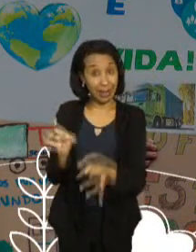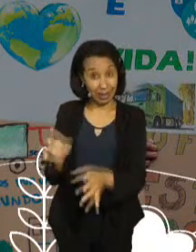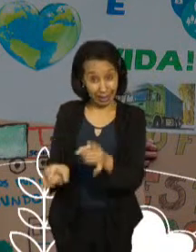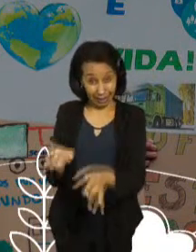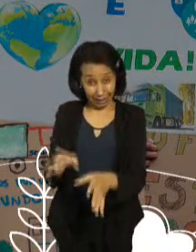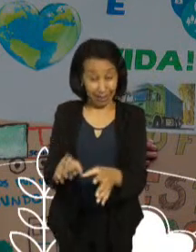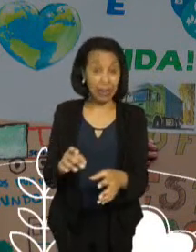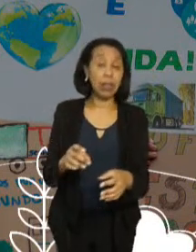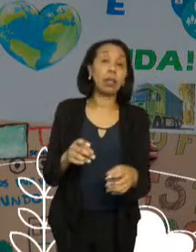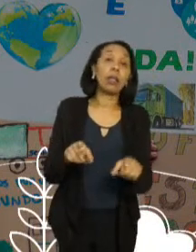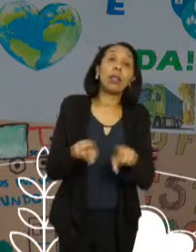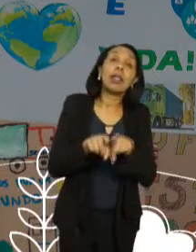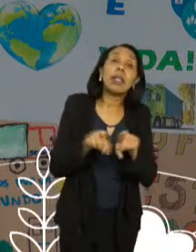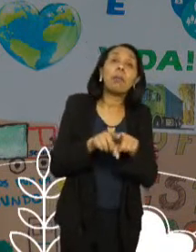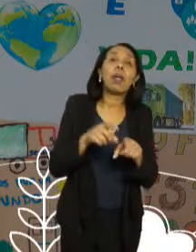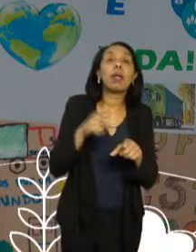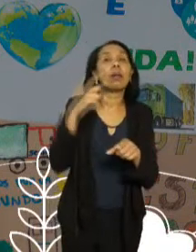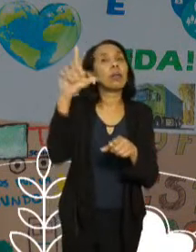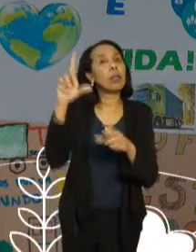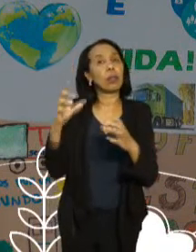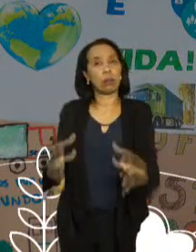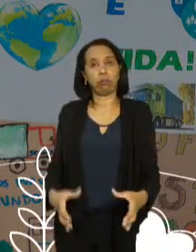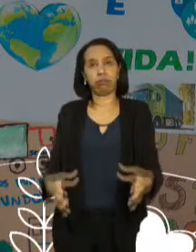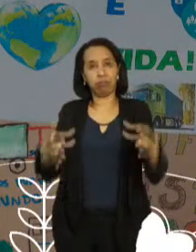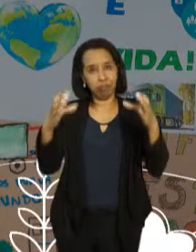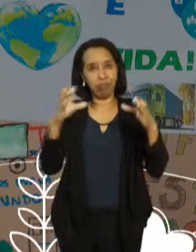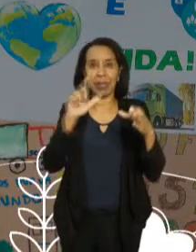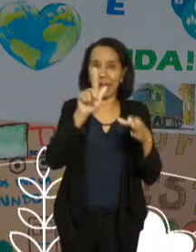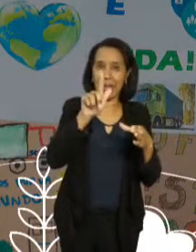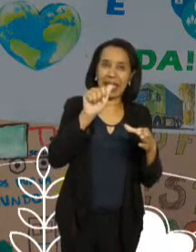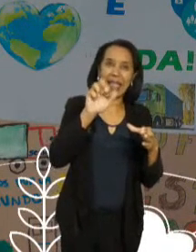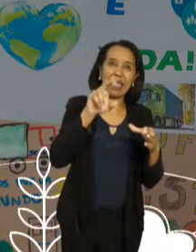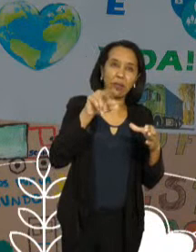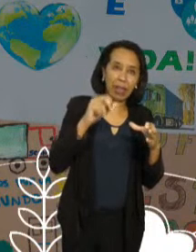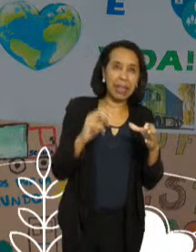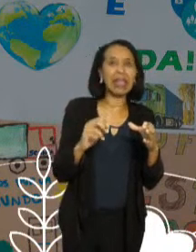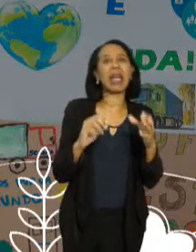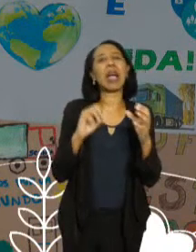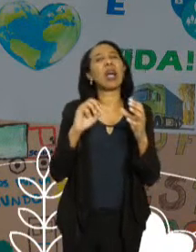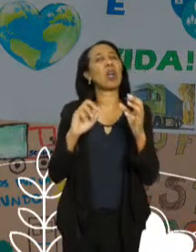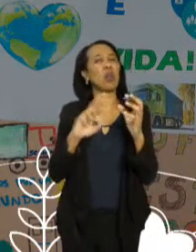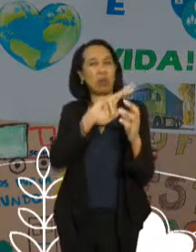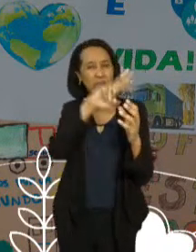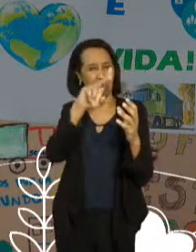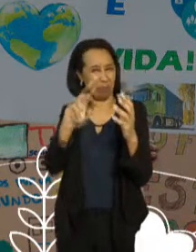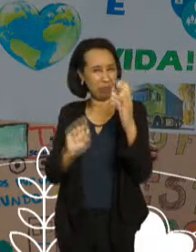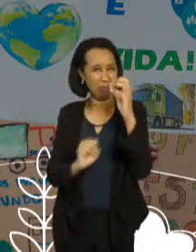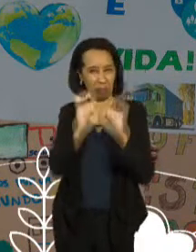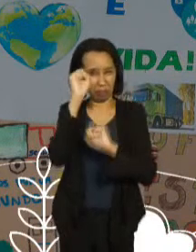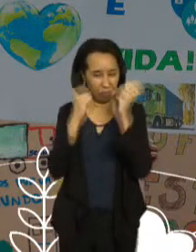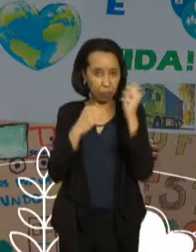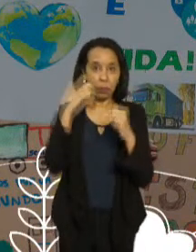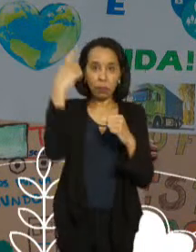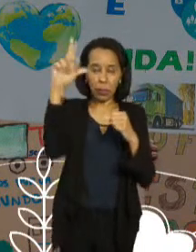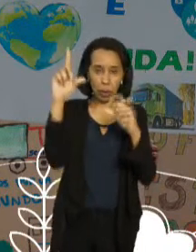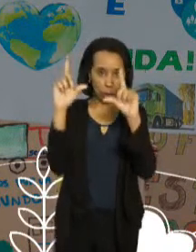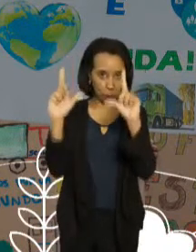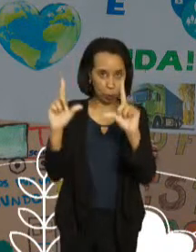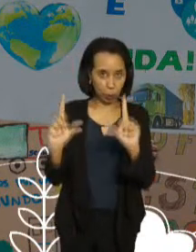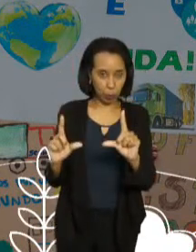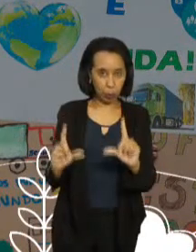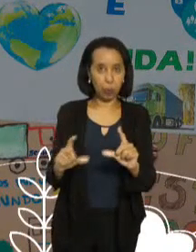fornos de clinker, mas também caldeiras, pirólise, gaseificação, usinas de recuperação de energia. Podemos passar? Vamos